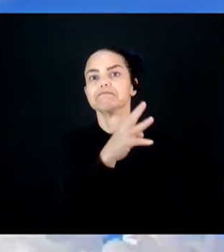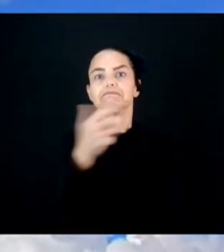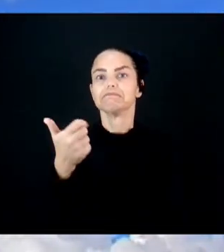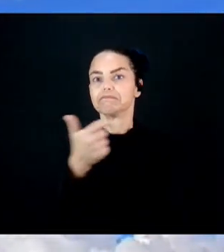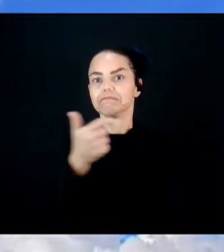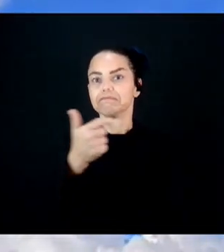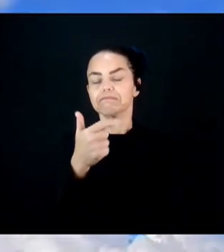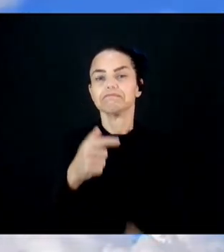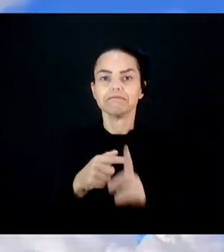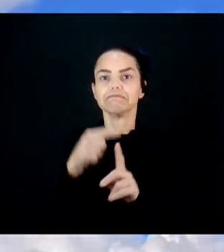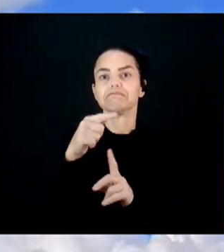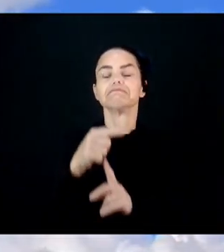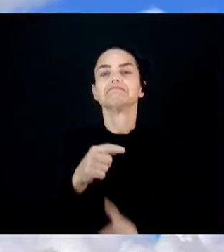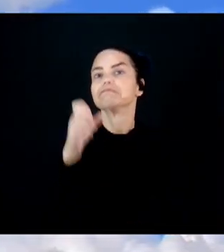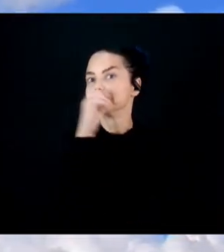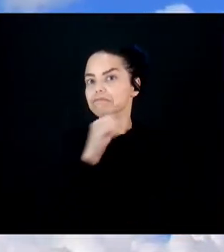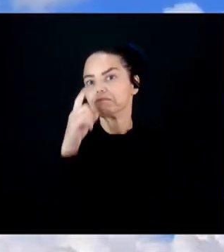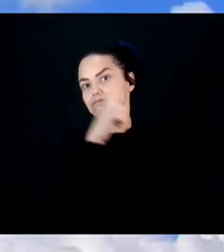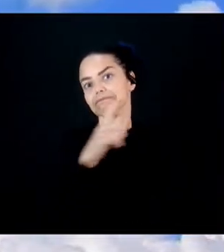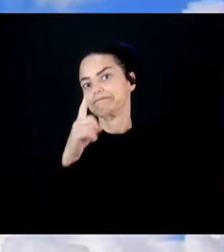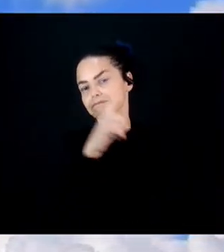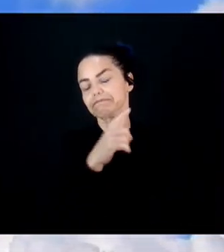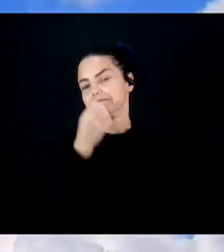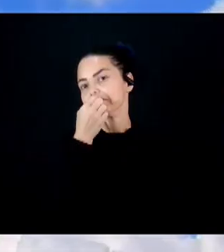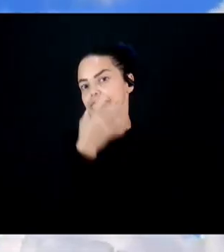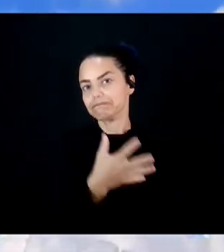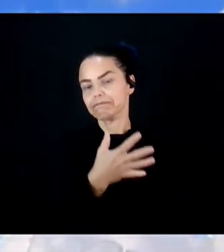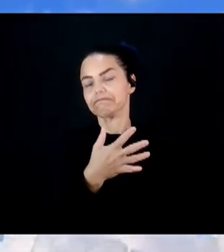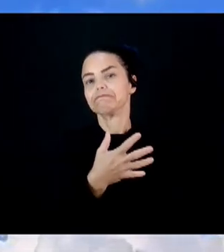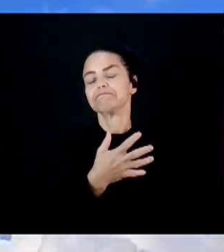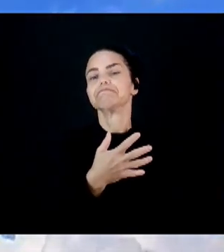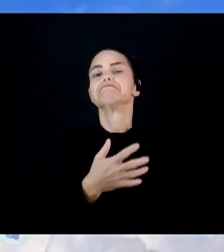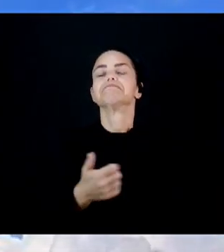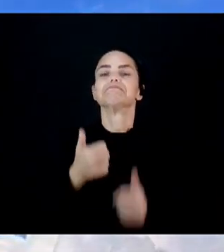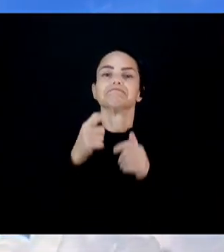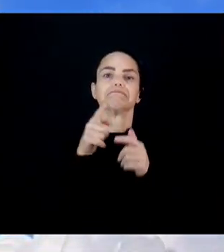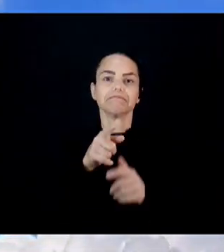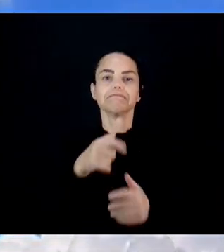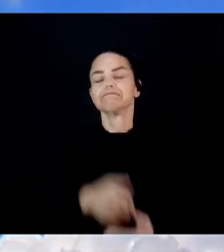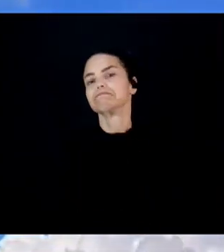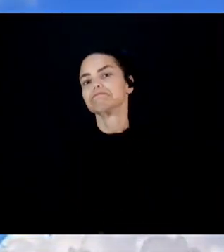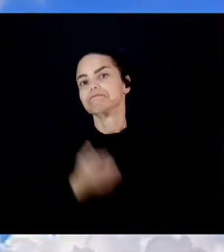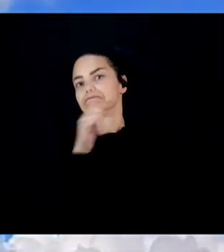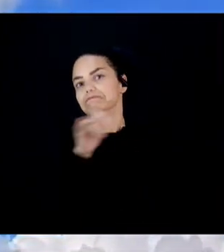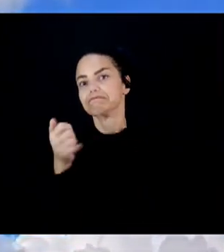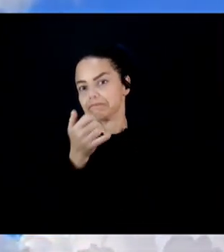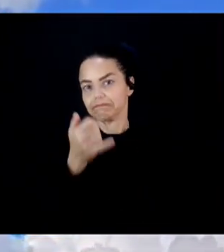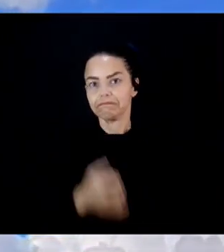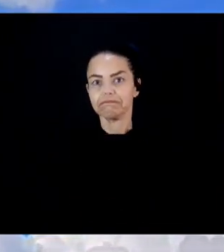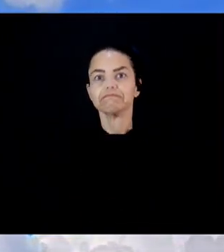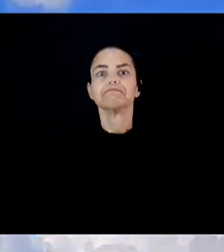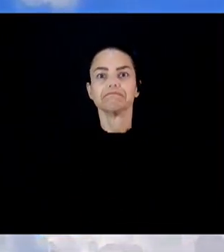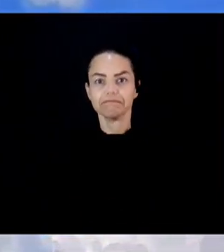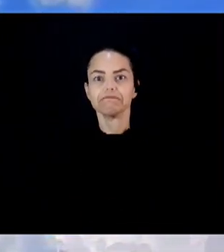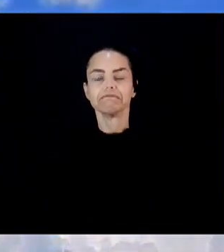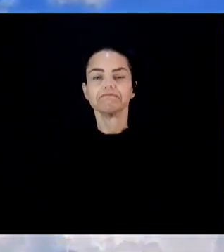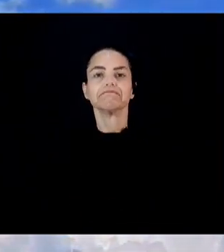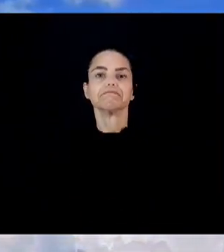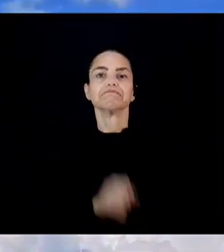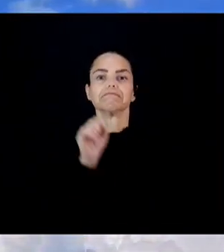Um final de semana muito bom, propício para você aproveitar da forma que